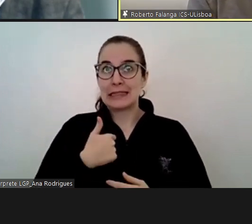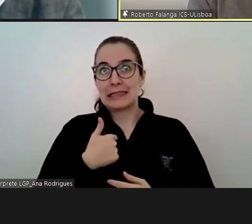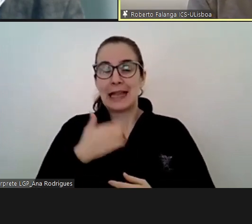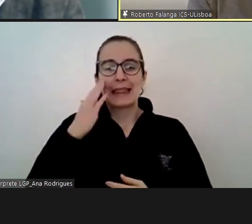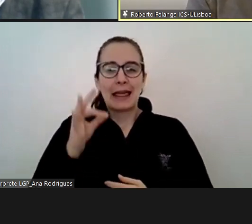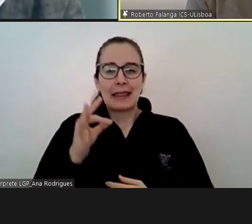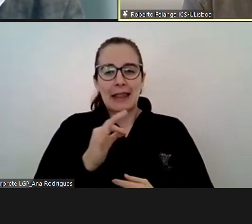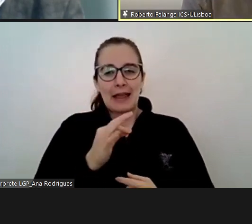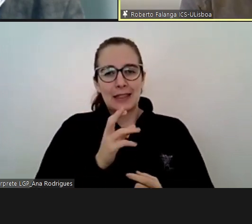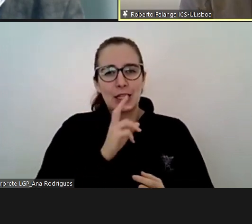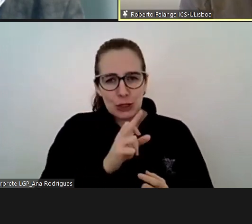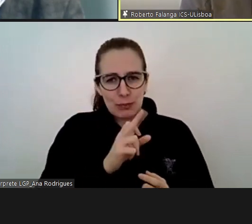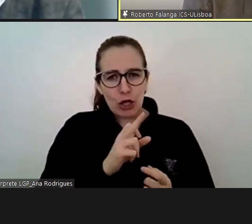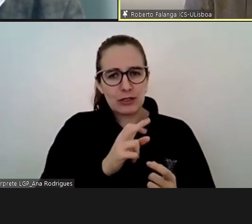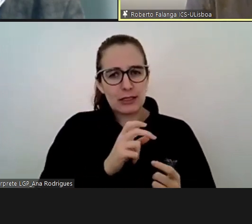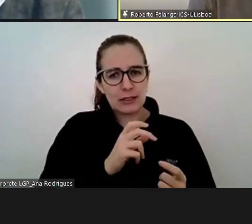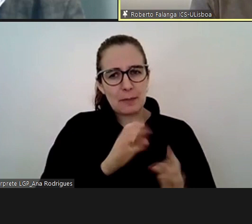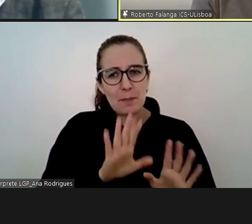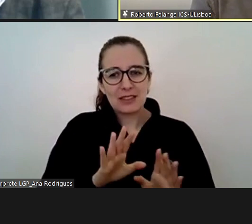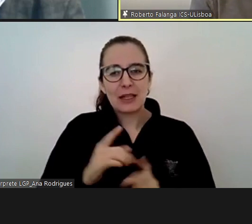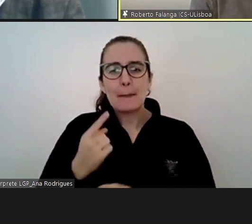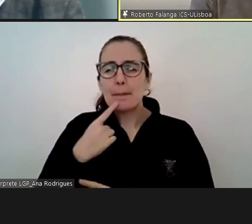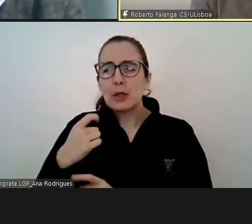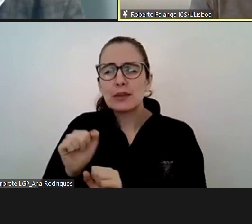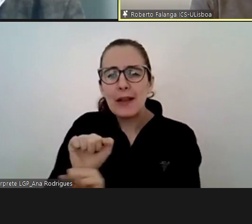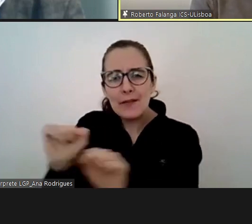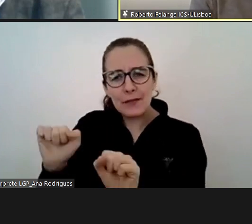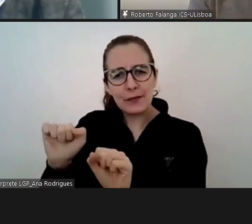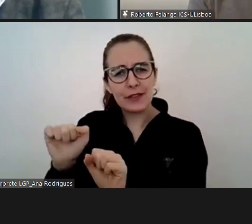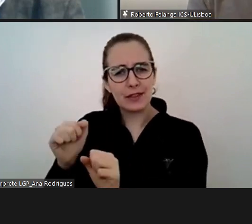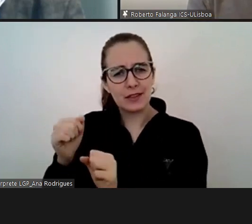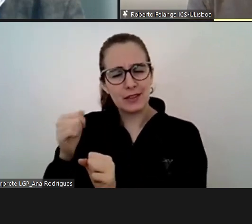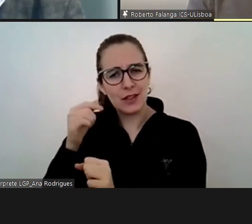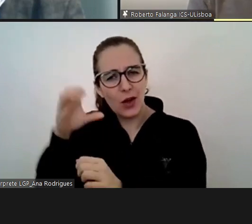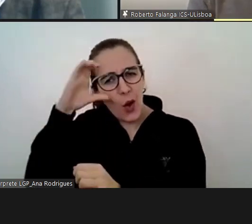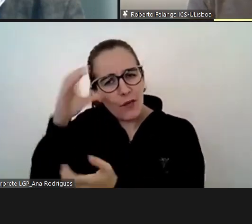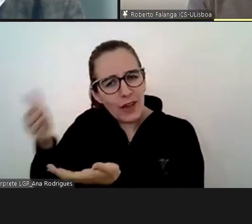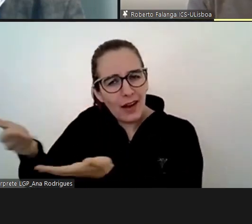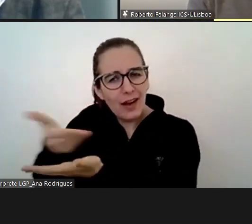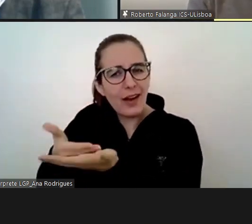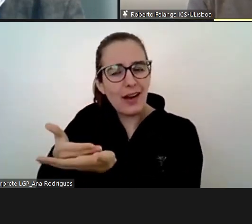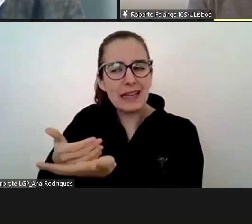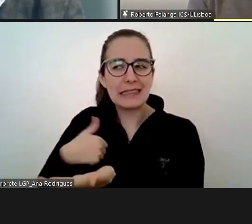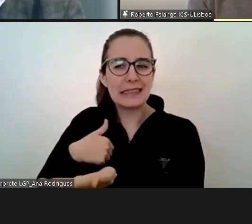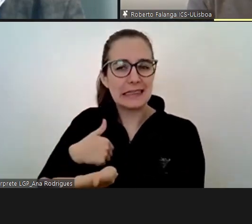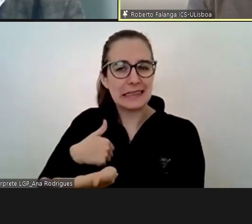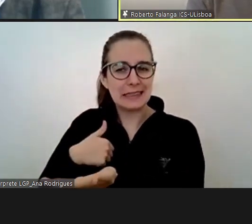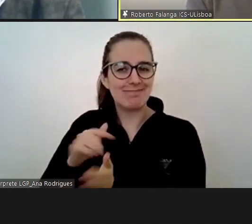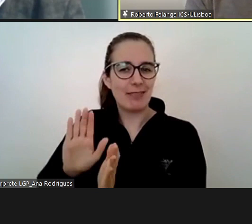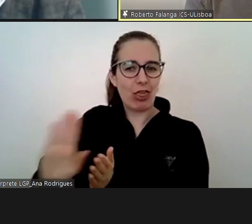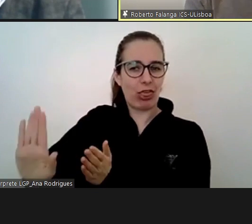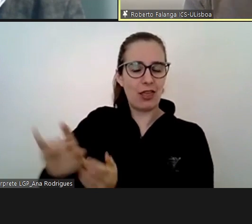e talvez menos interessados em ouvir as perguntas que os jovens estão a colocar através de outras formas de